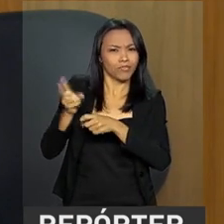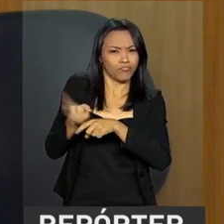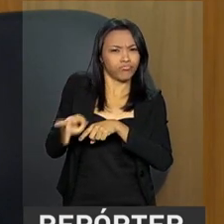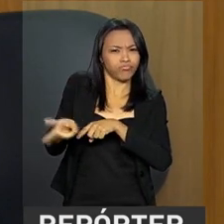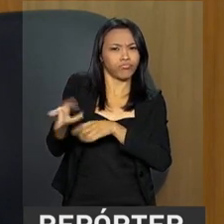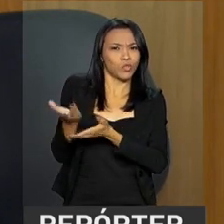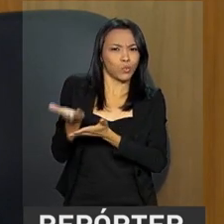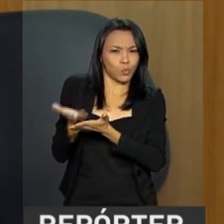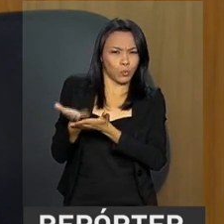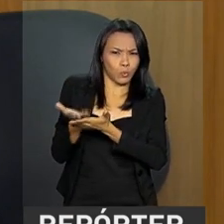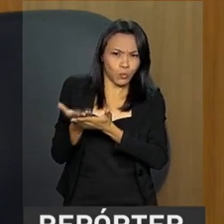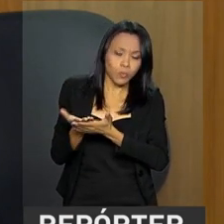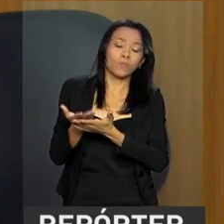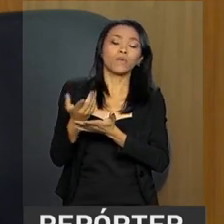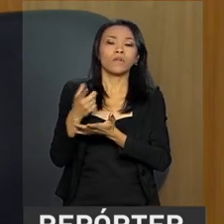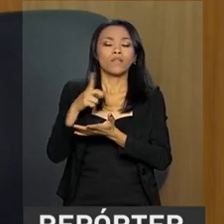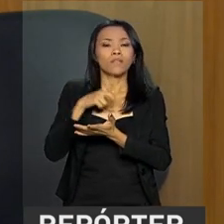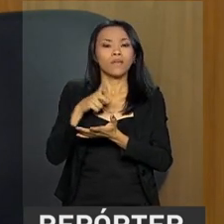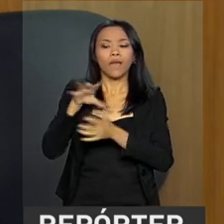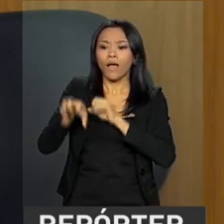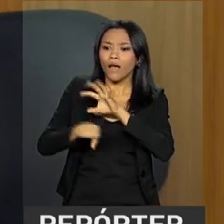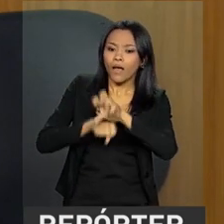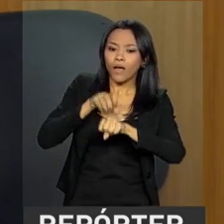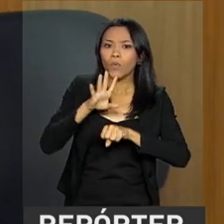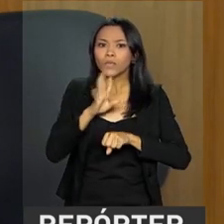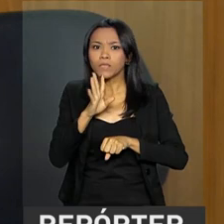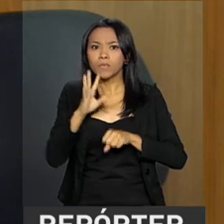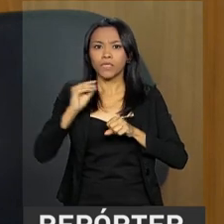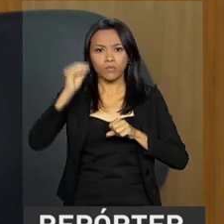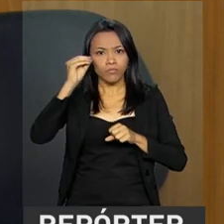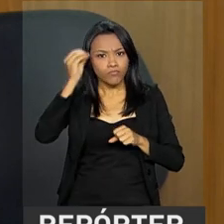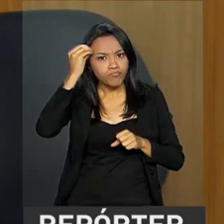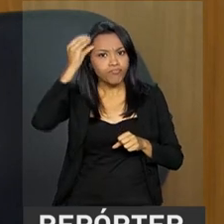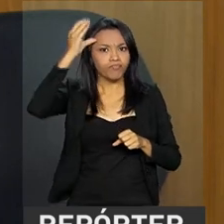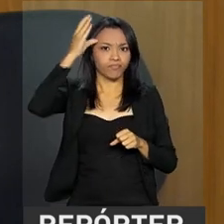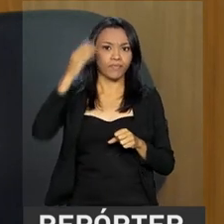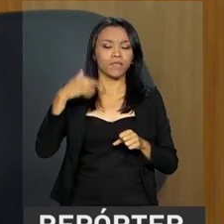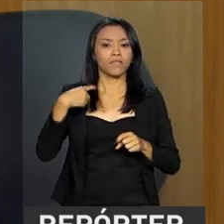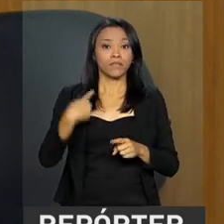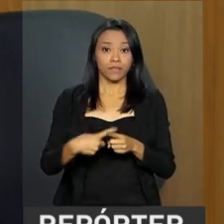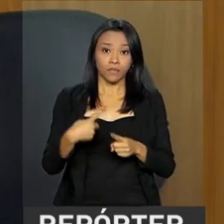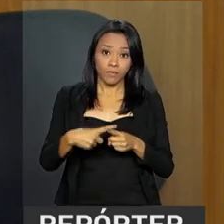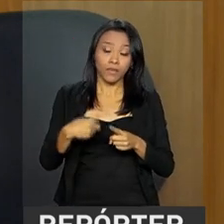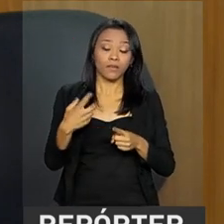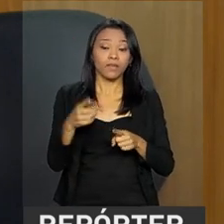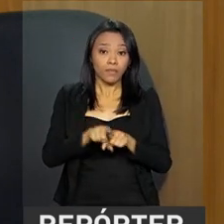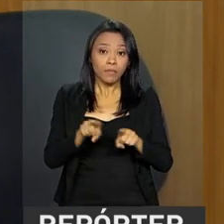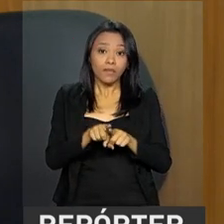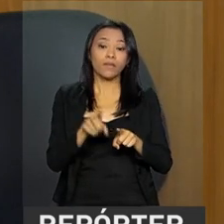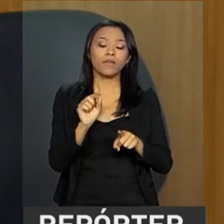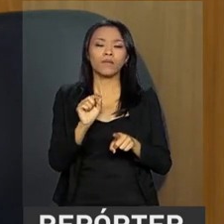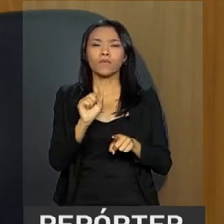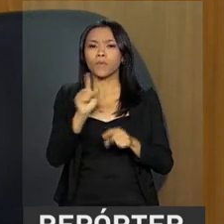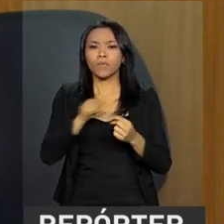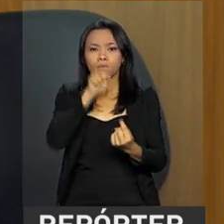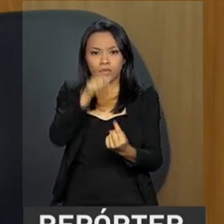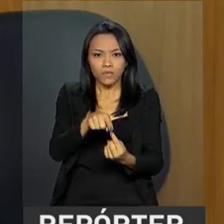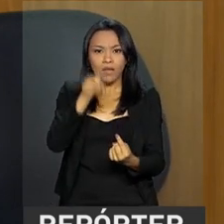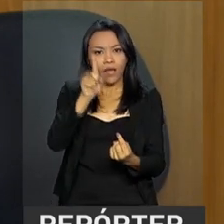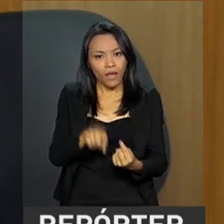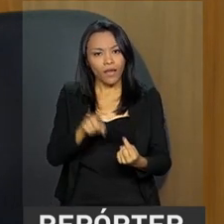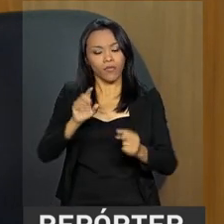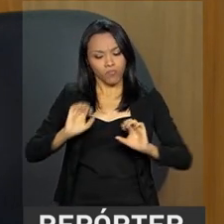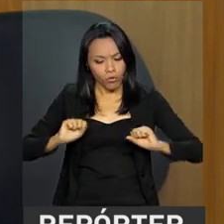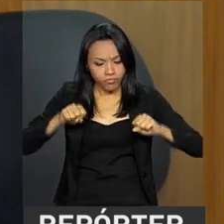além do acesso ao conhecimento e à educação e à forma a formalização de educação visando um bom desempenho